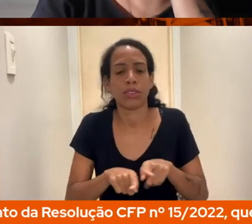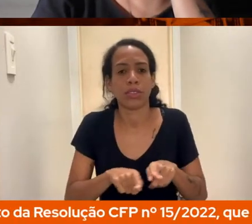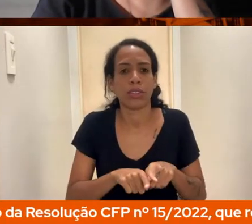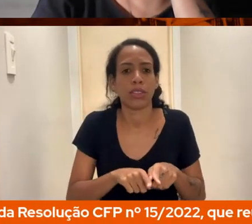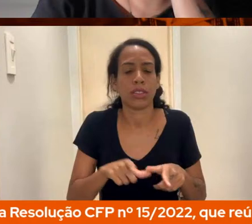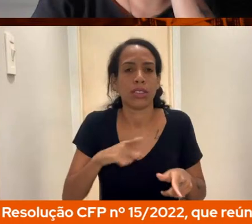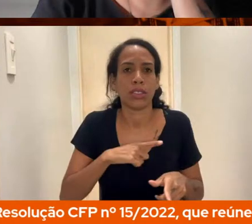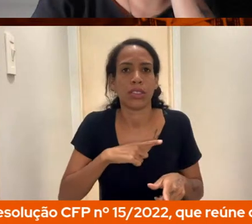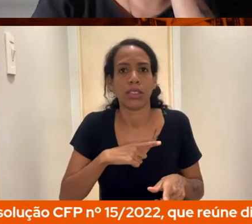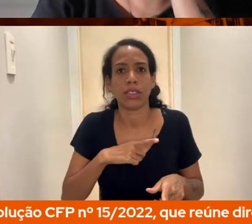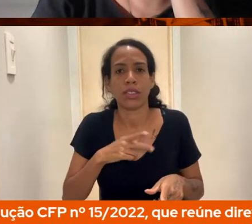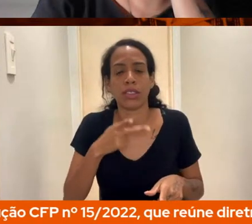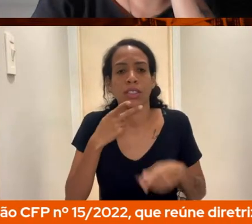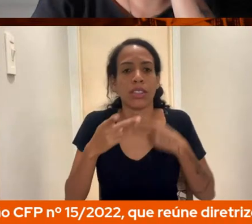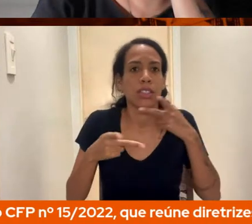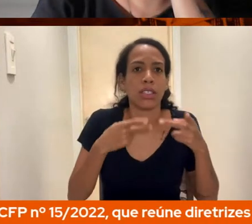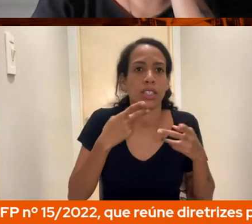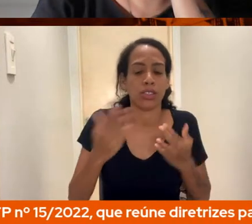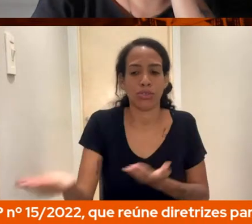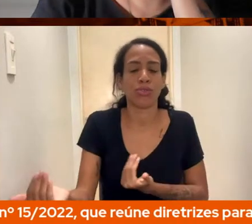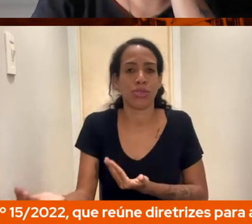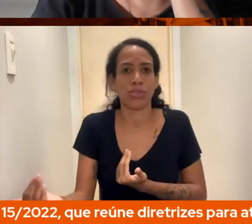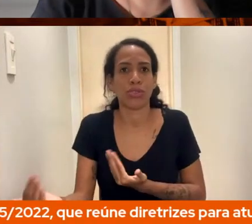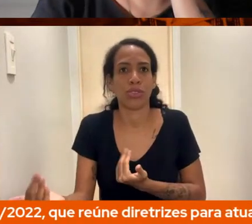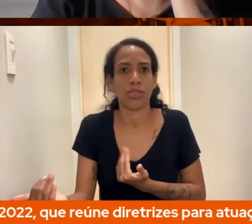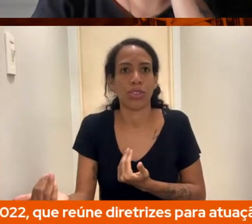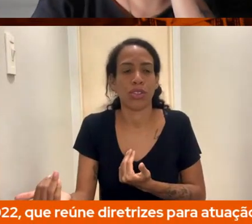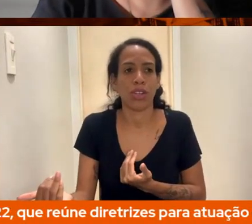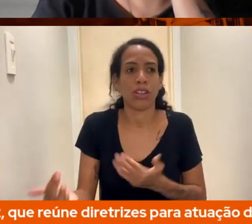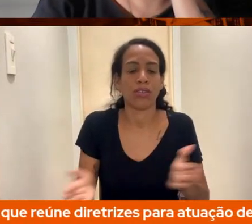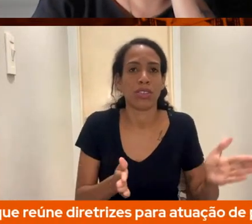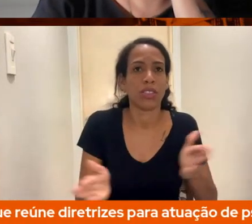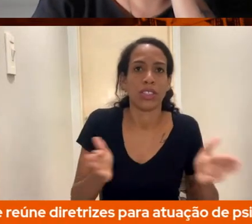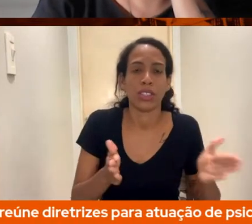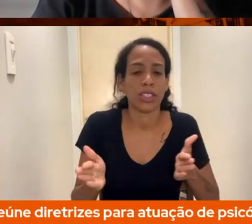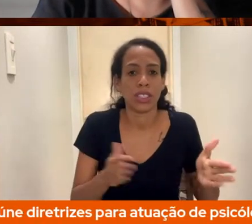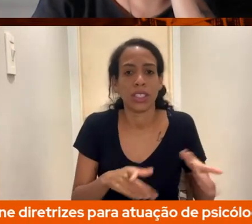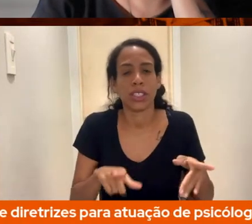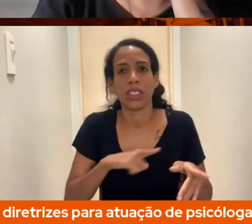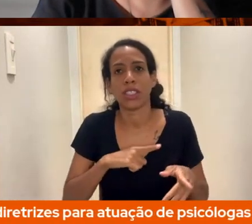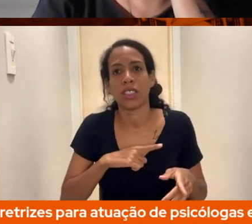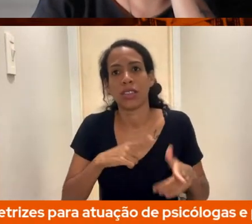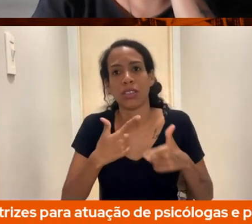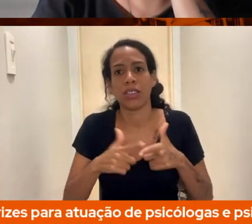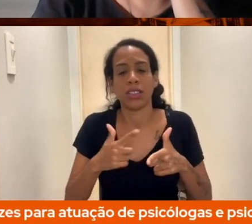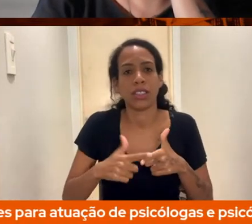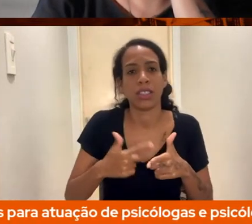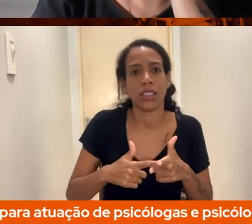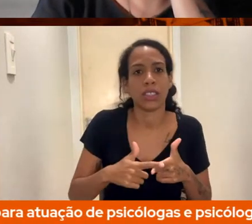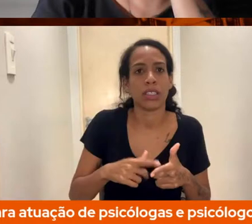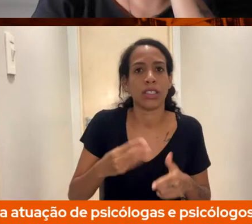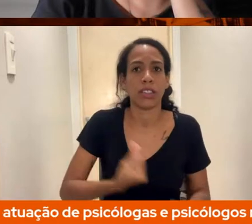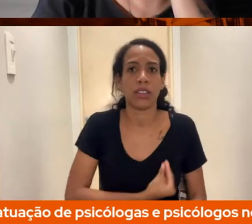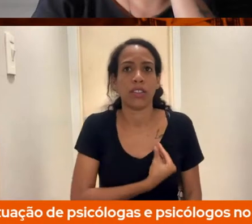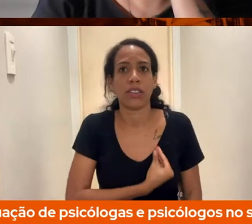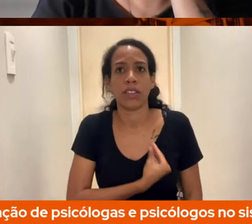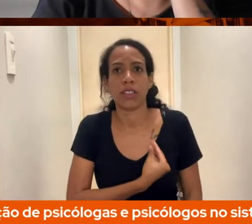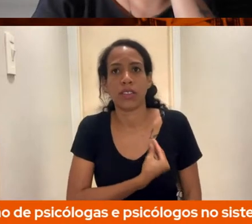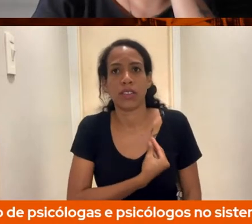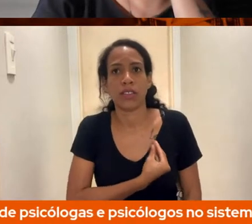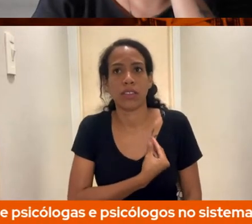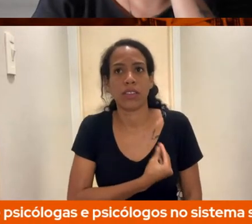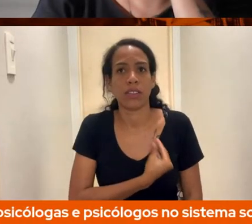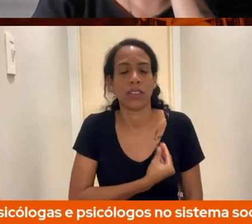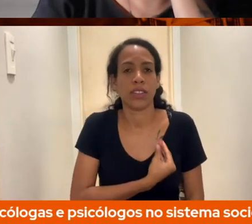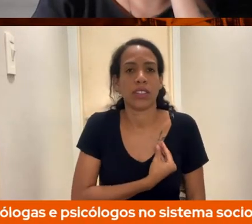aos quais esses nossos jovens e famílias, né, que passam pelo sistema socioeducativo têm vivenciado. Então, eu acho que para a gente falar